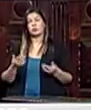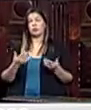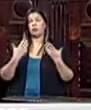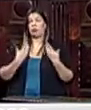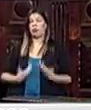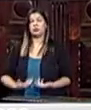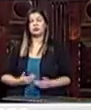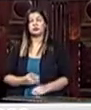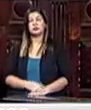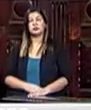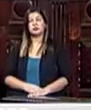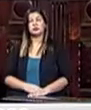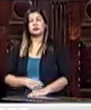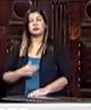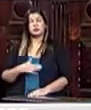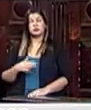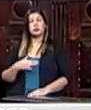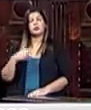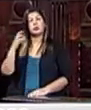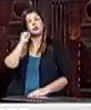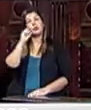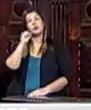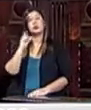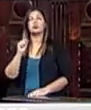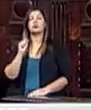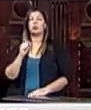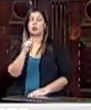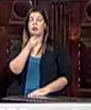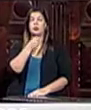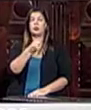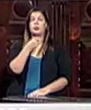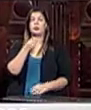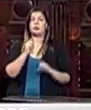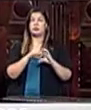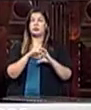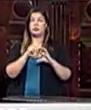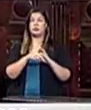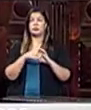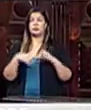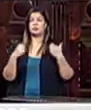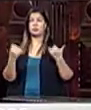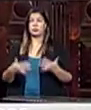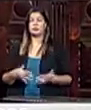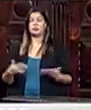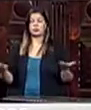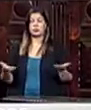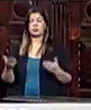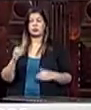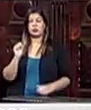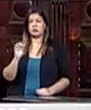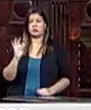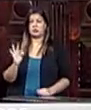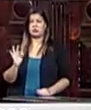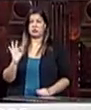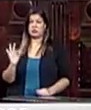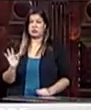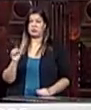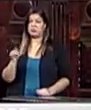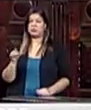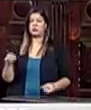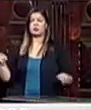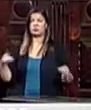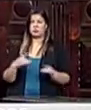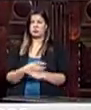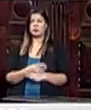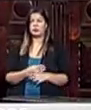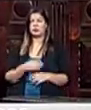cassação. Cheguei a ouvir âncoras da Globo dizendo que agora o Tribunal Superior Eleitoral concluiria com